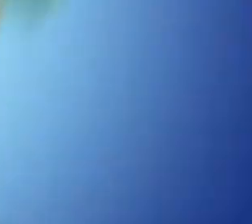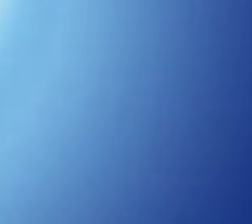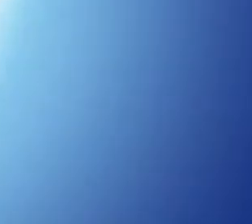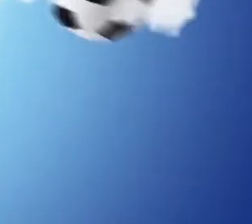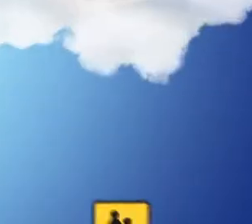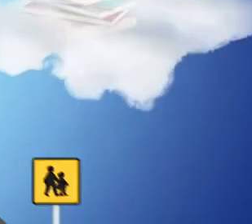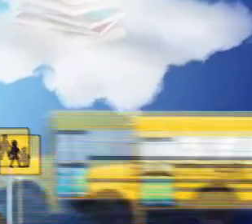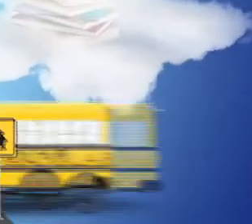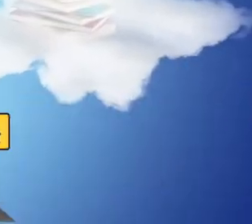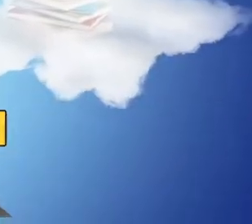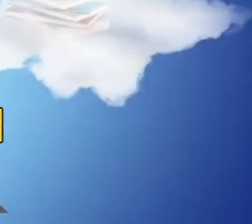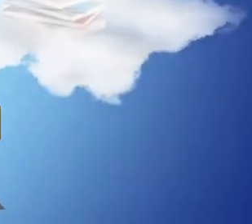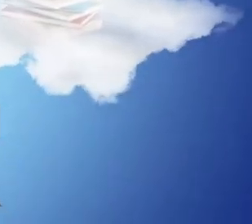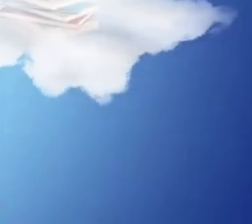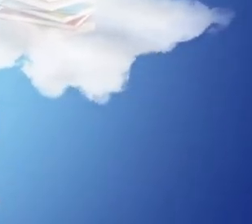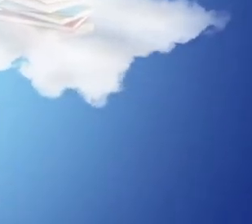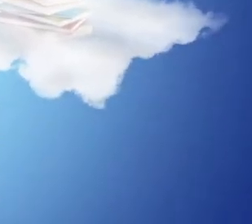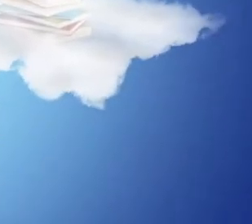Tchau. Tchau.